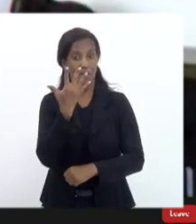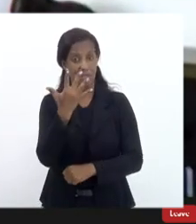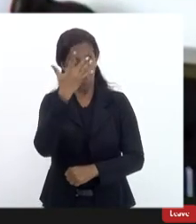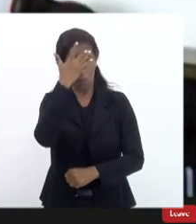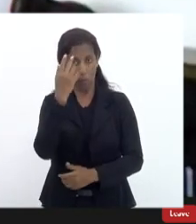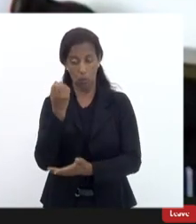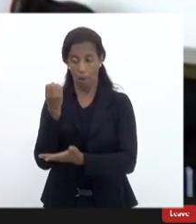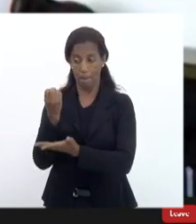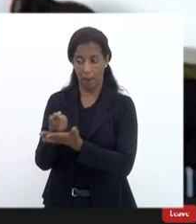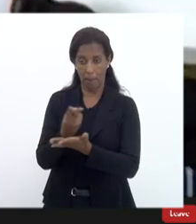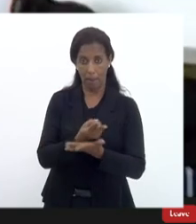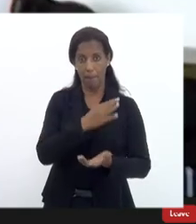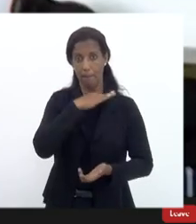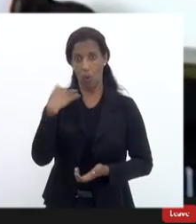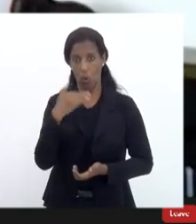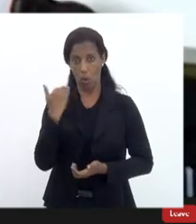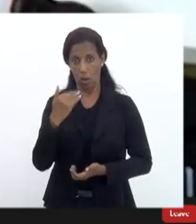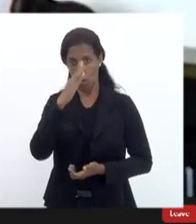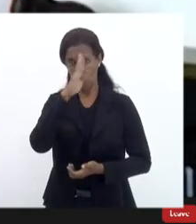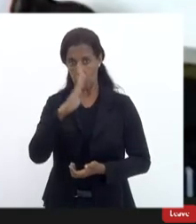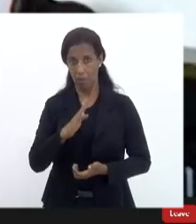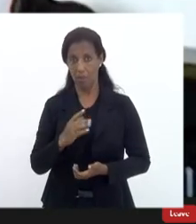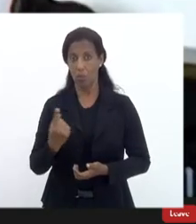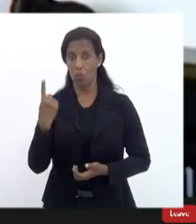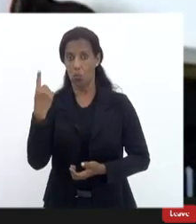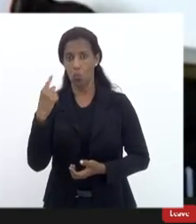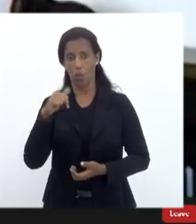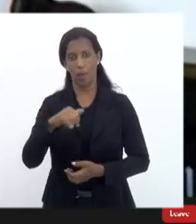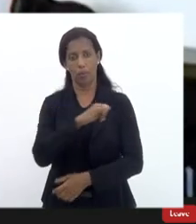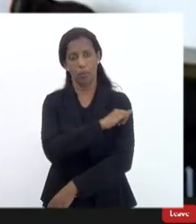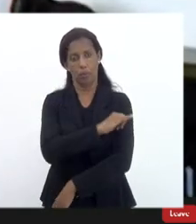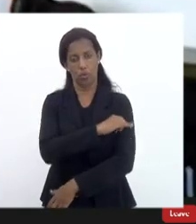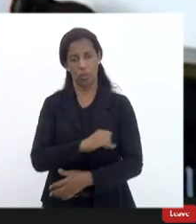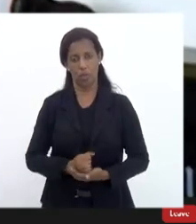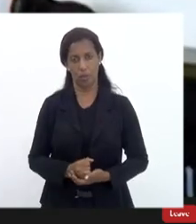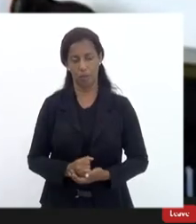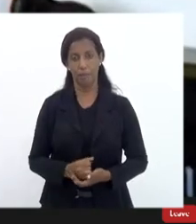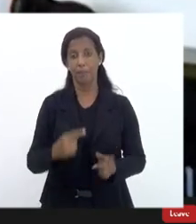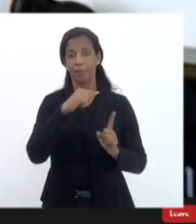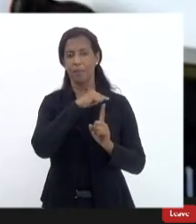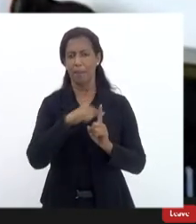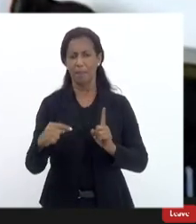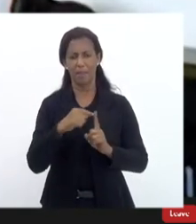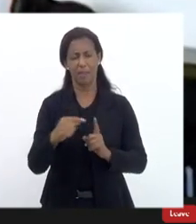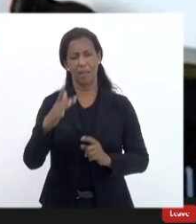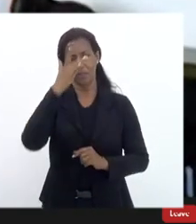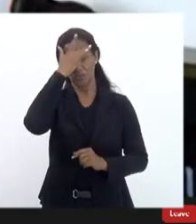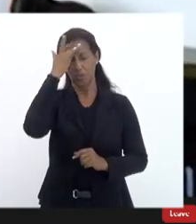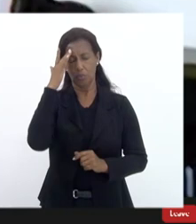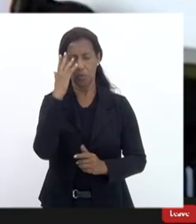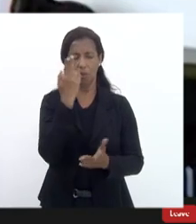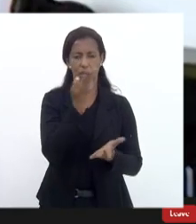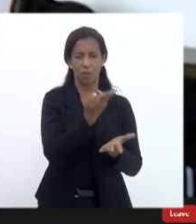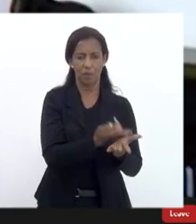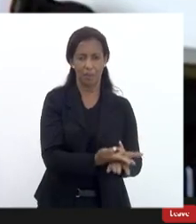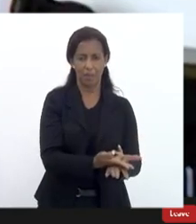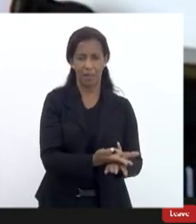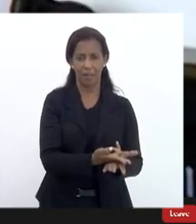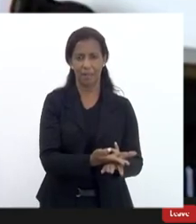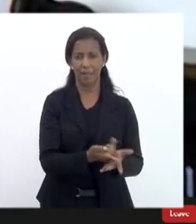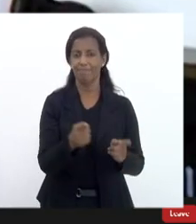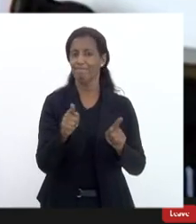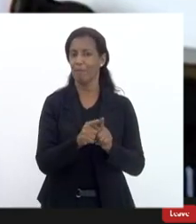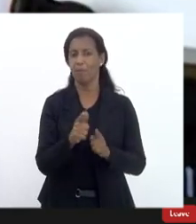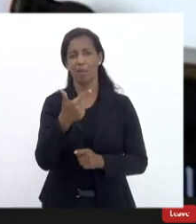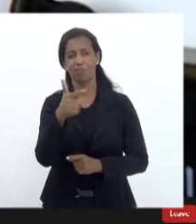óbitos no Brasil é no Rio de Janeiro, e que metade, né, das pessoas que são internadas não foram